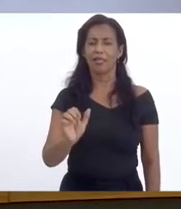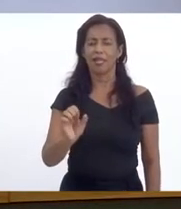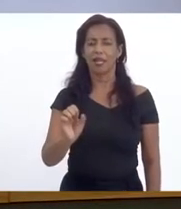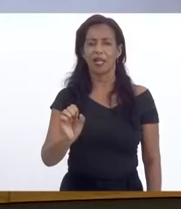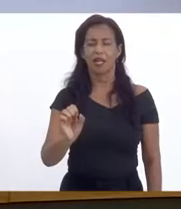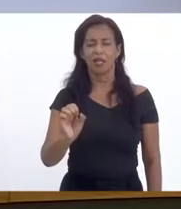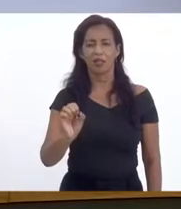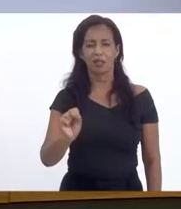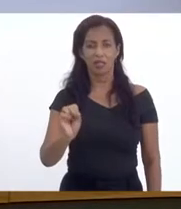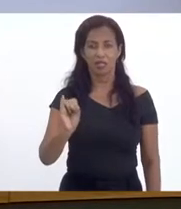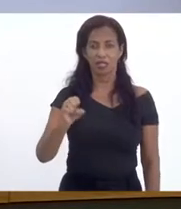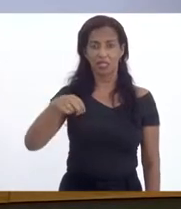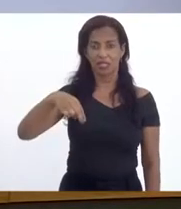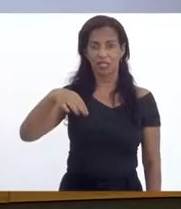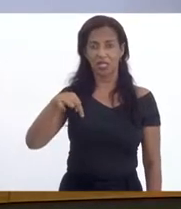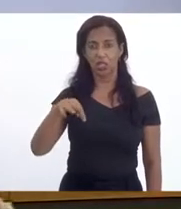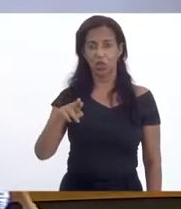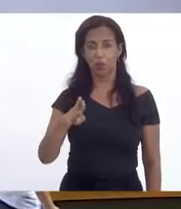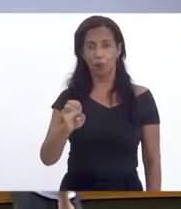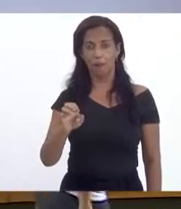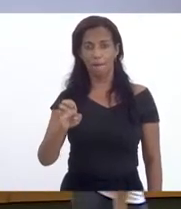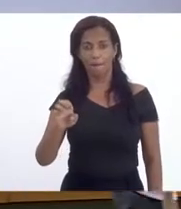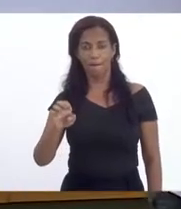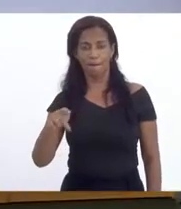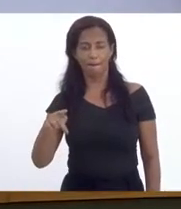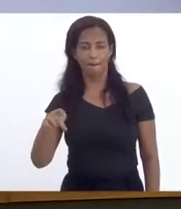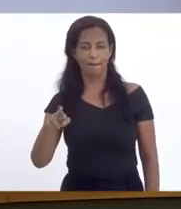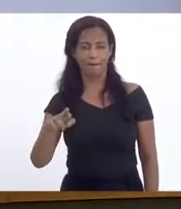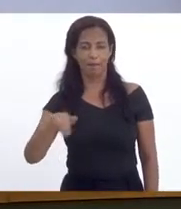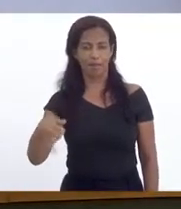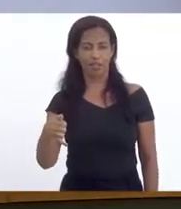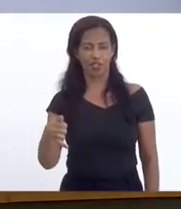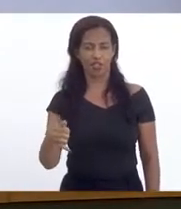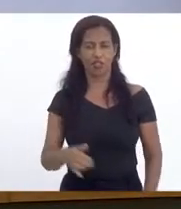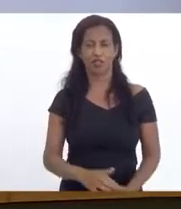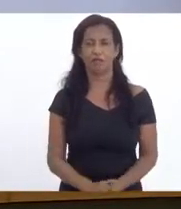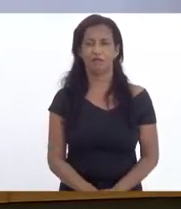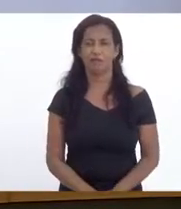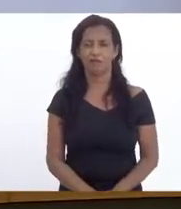Estela. Por favor, vem, fica conosco aqui.